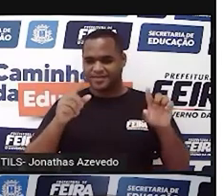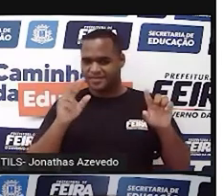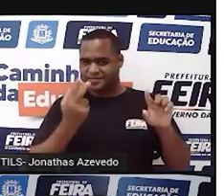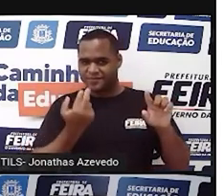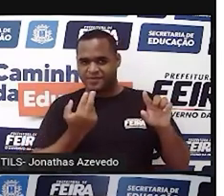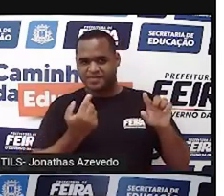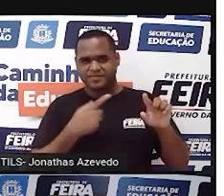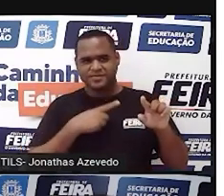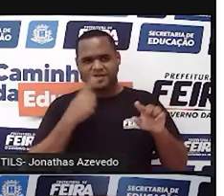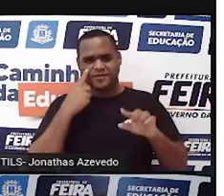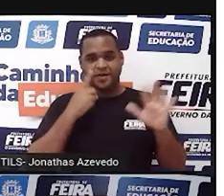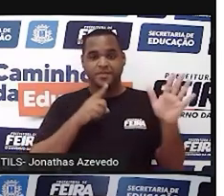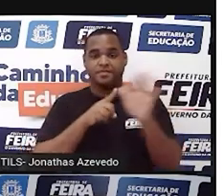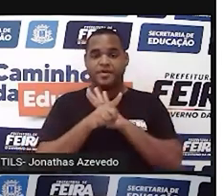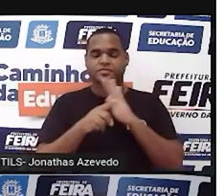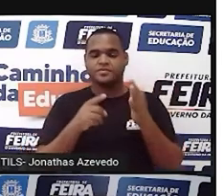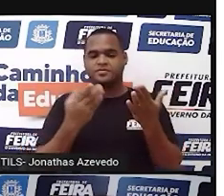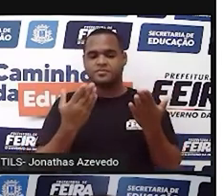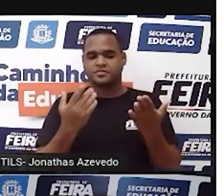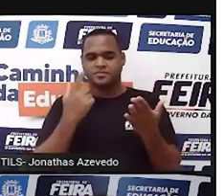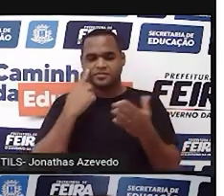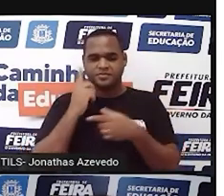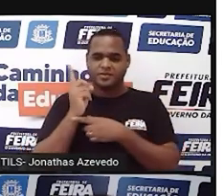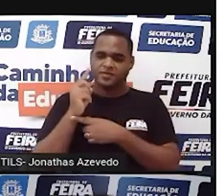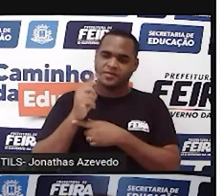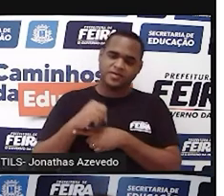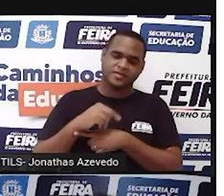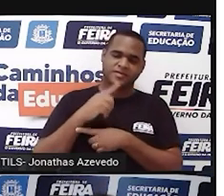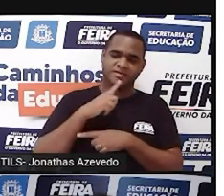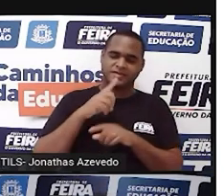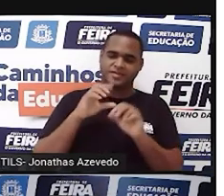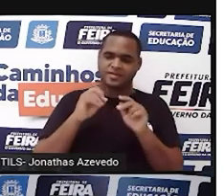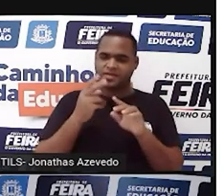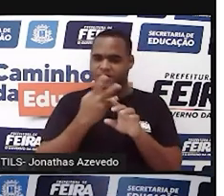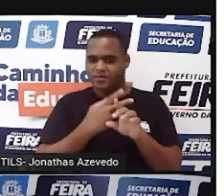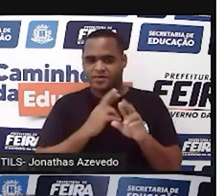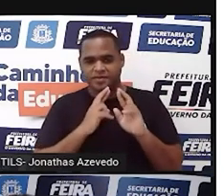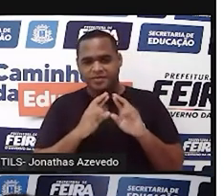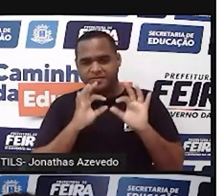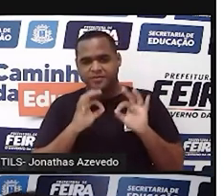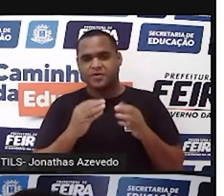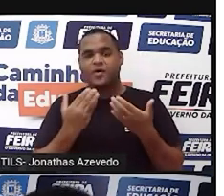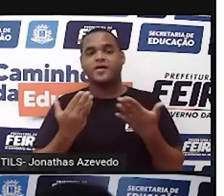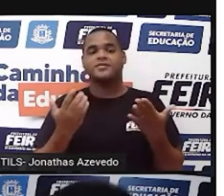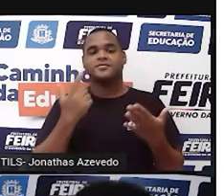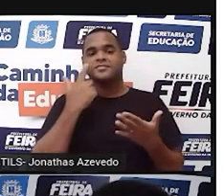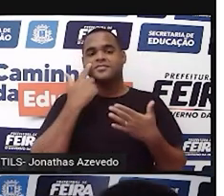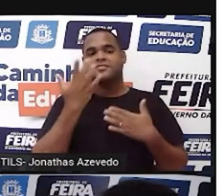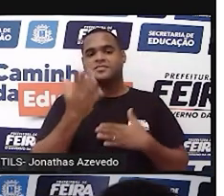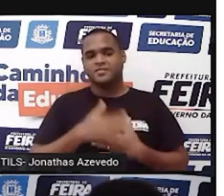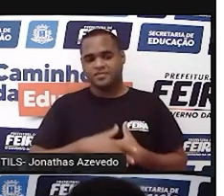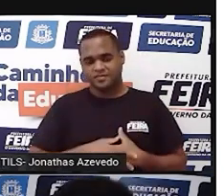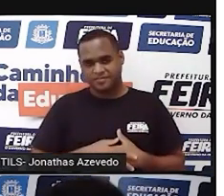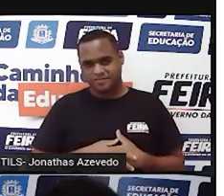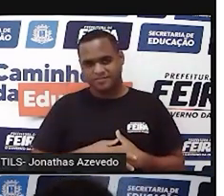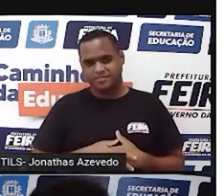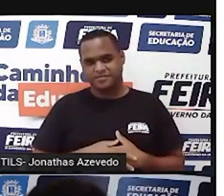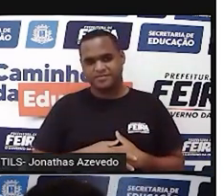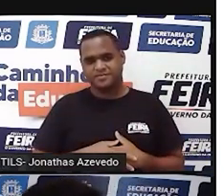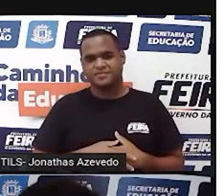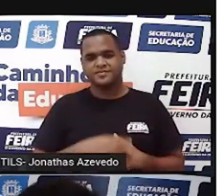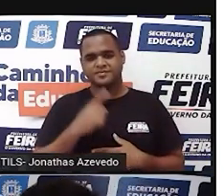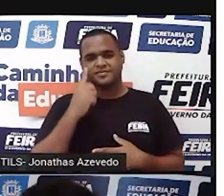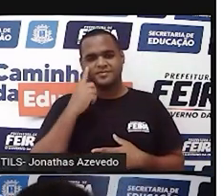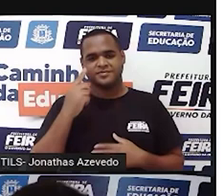jeito. Perguntinha, reloginho contando ali, procurando a resposta. Olha só. Qual a unidade